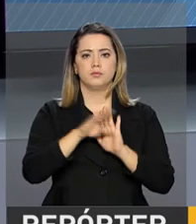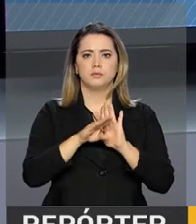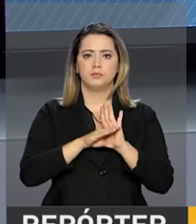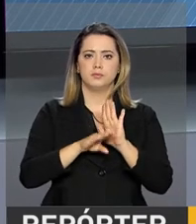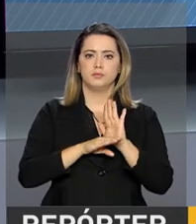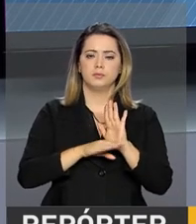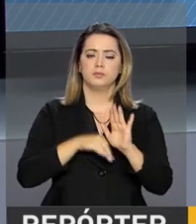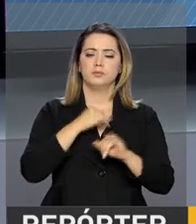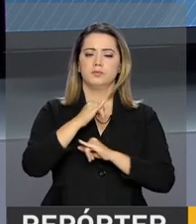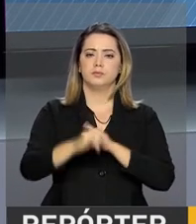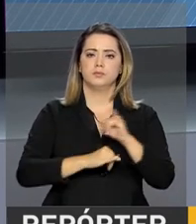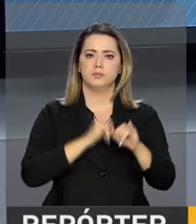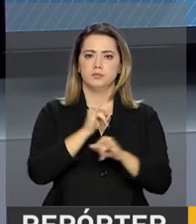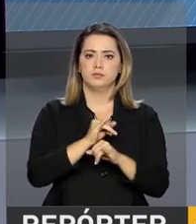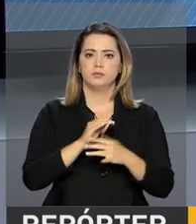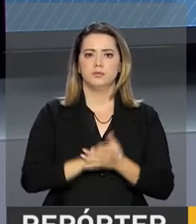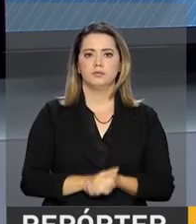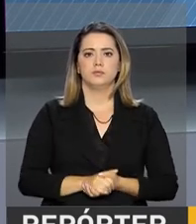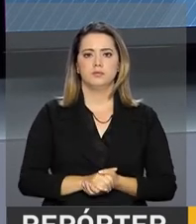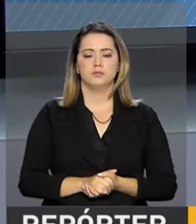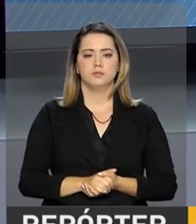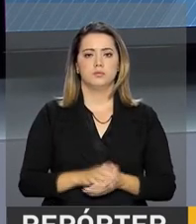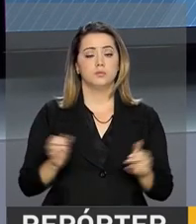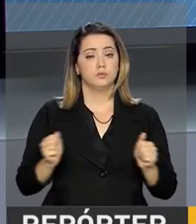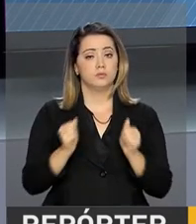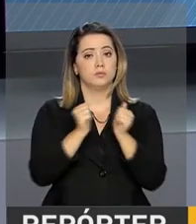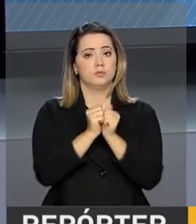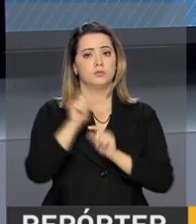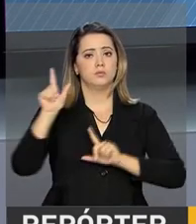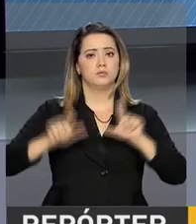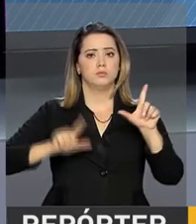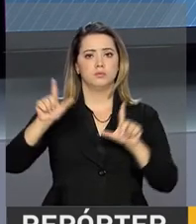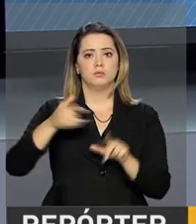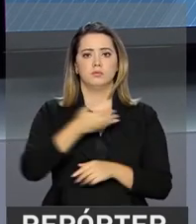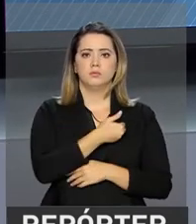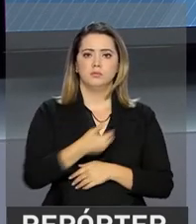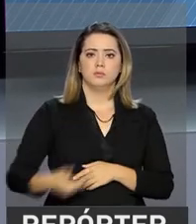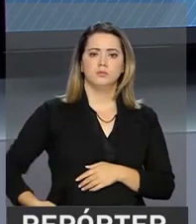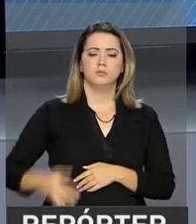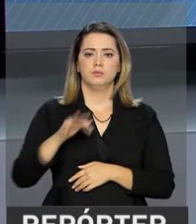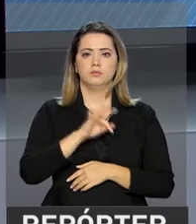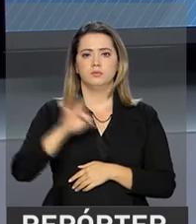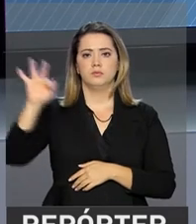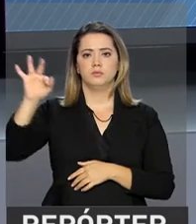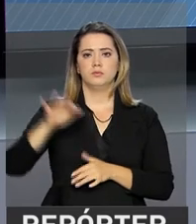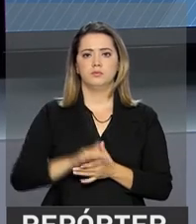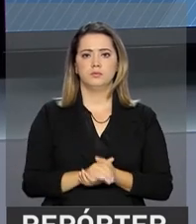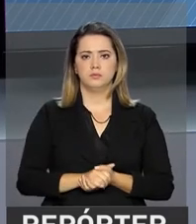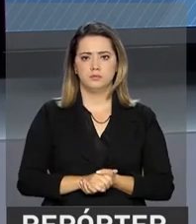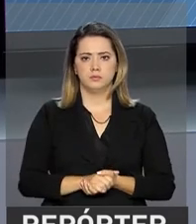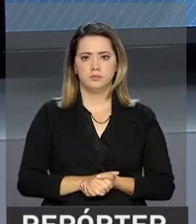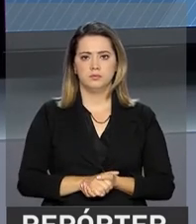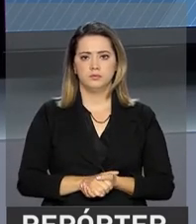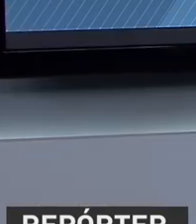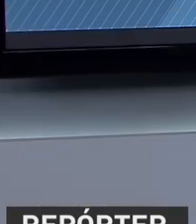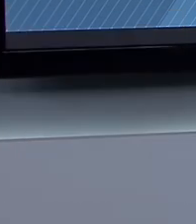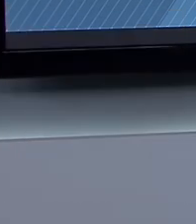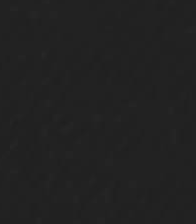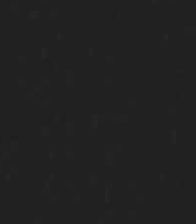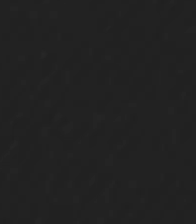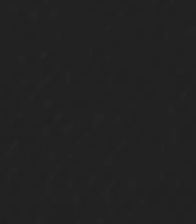acompanhe a nossa programação também na internet e continue com a gente aqui na nbr a tv do governo federal